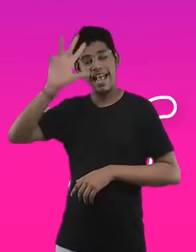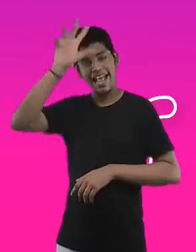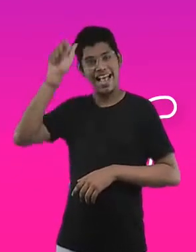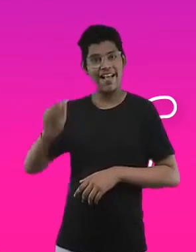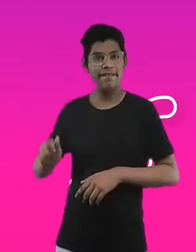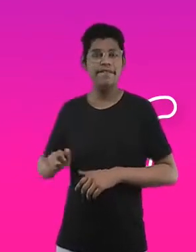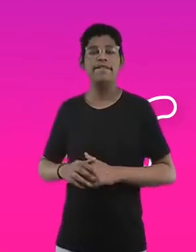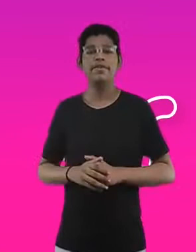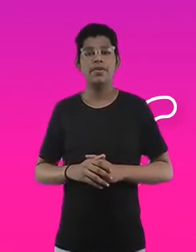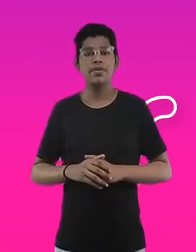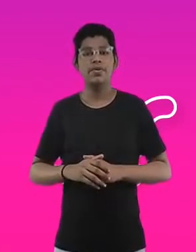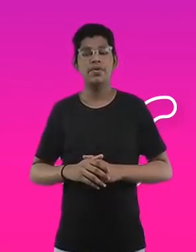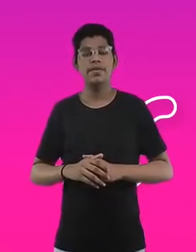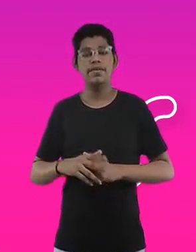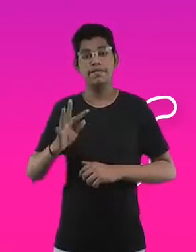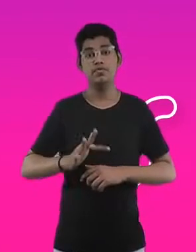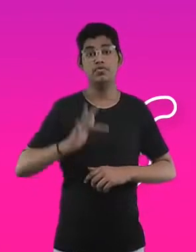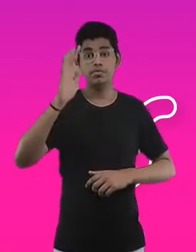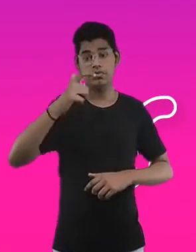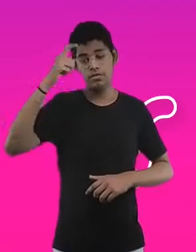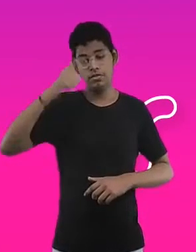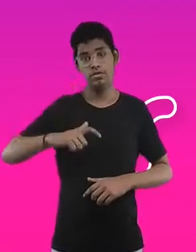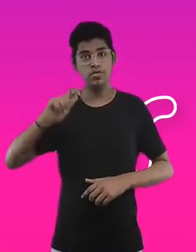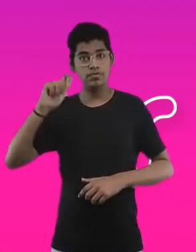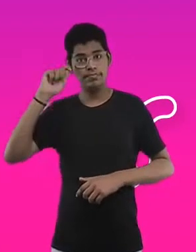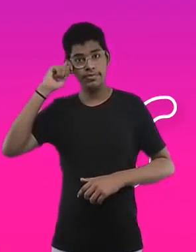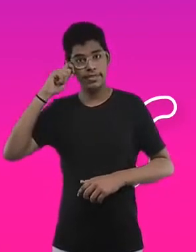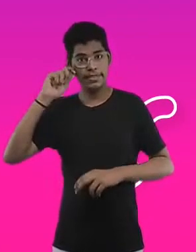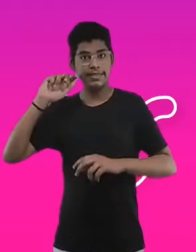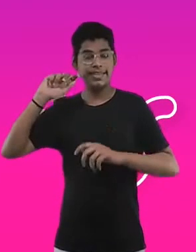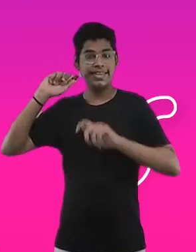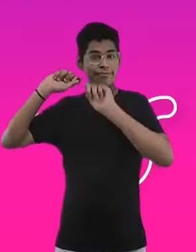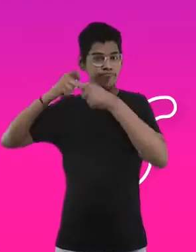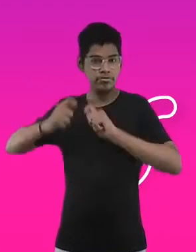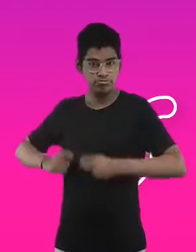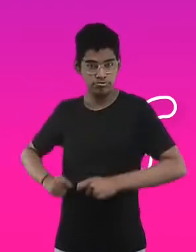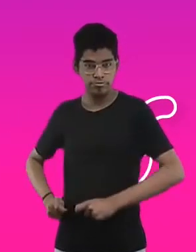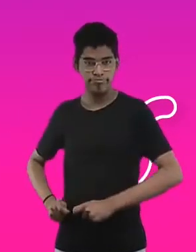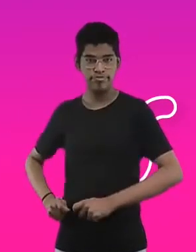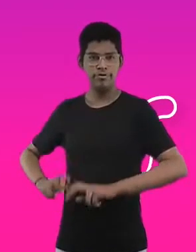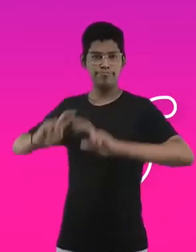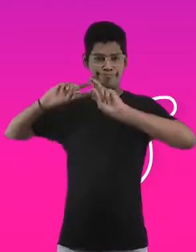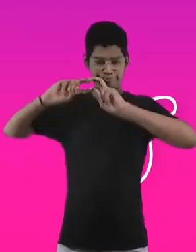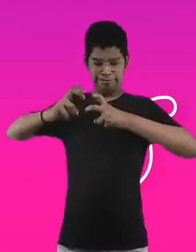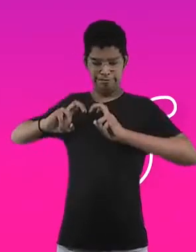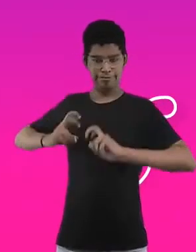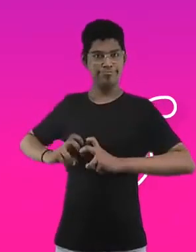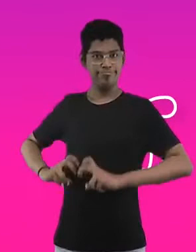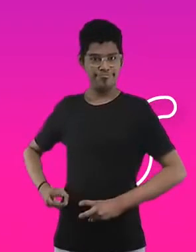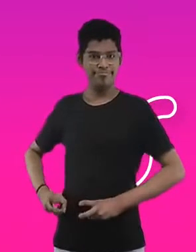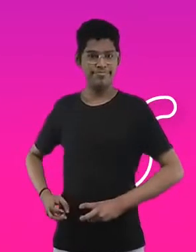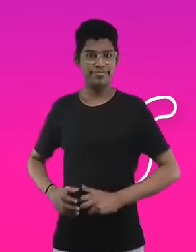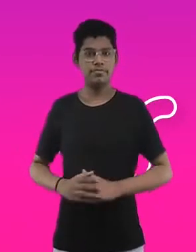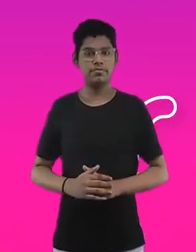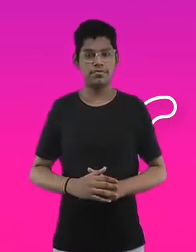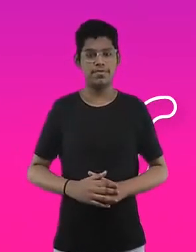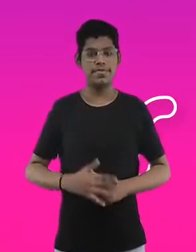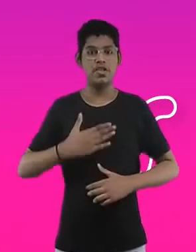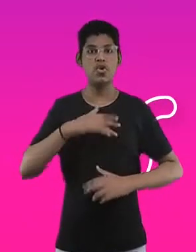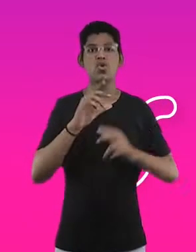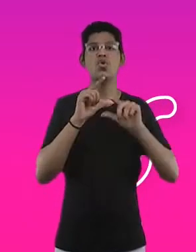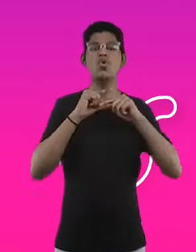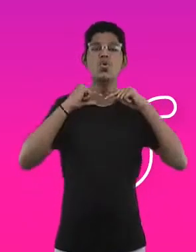uso tranças, elas são longas e são grossas, eu tô com um colar